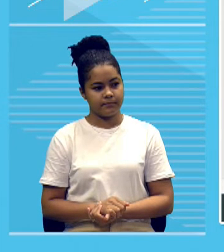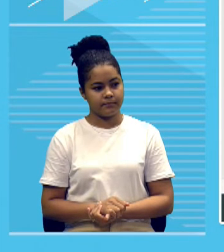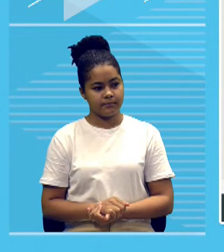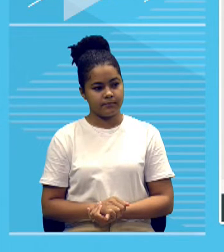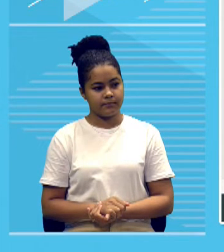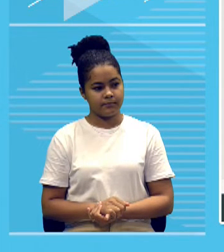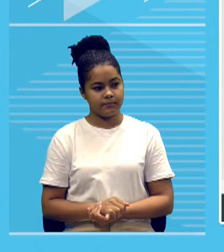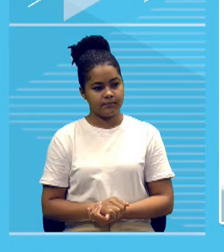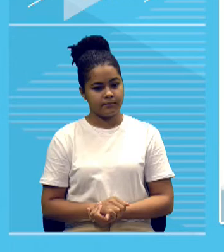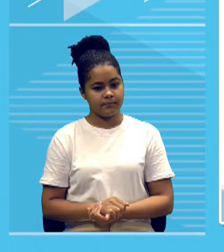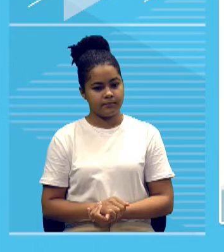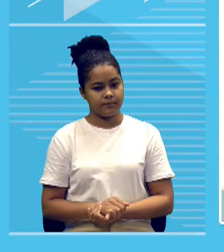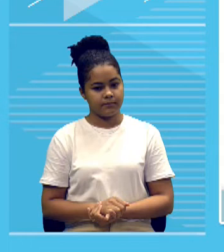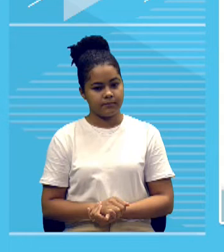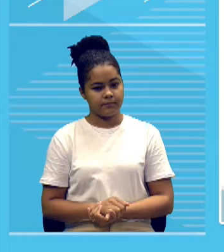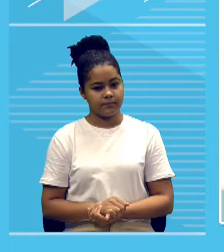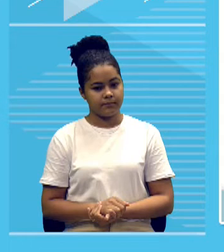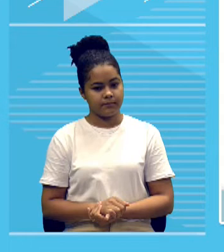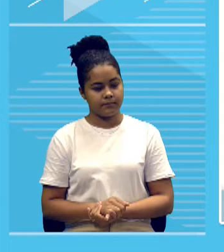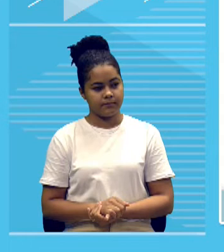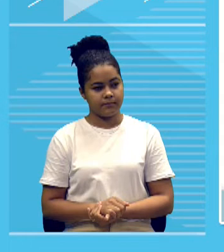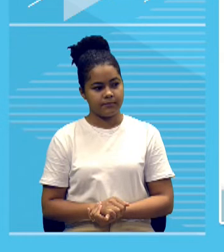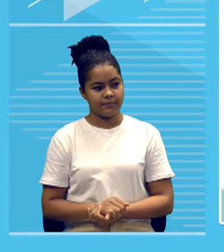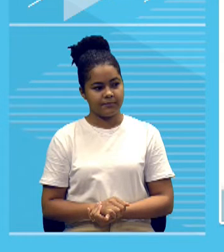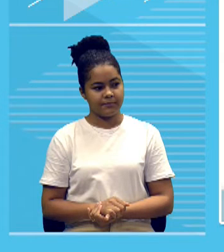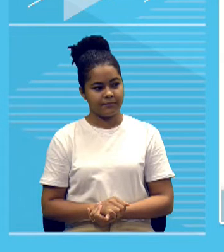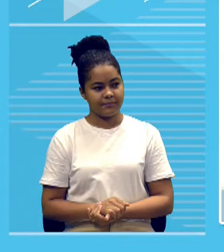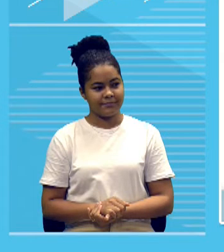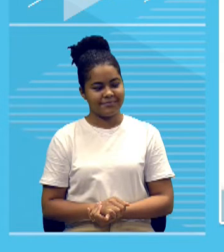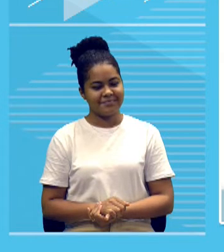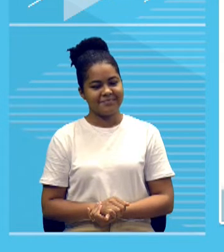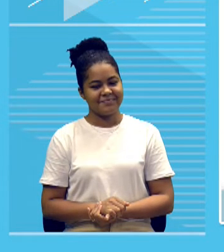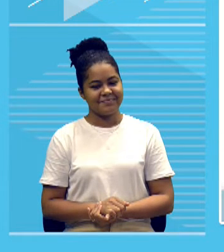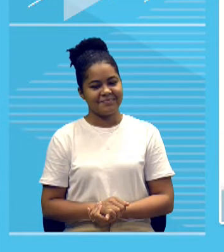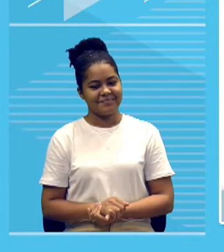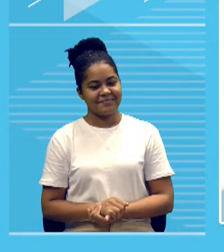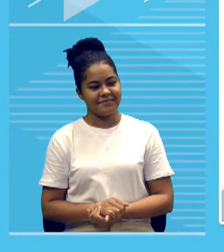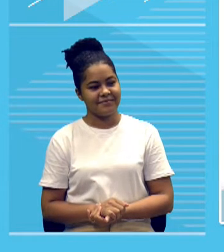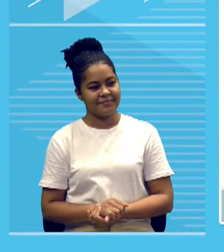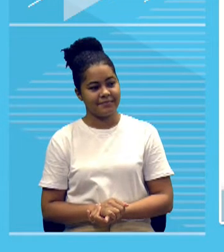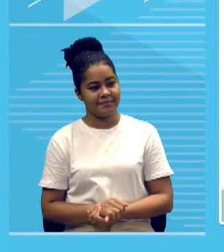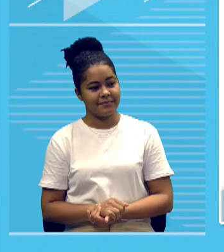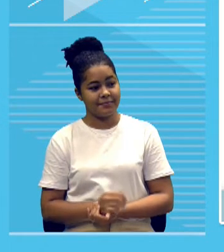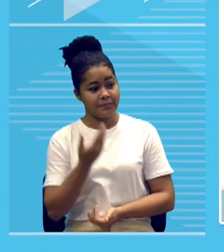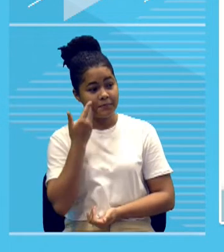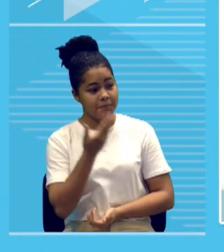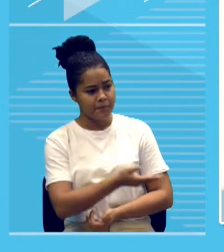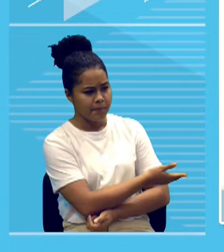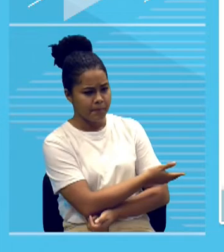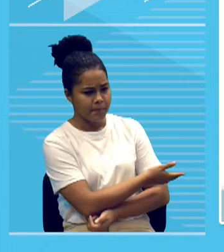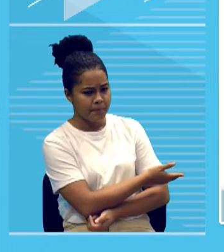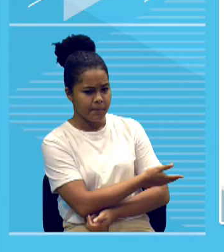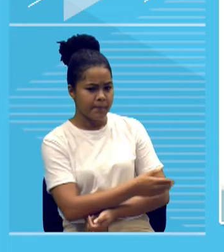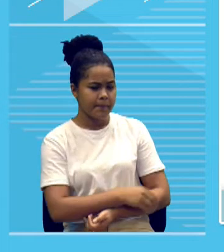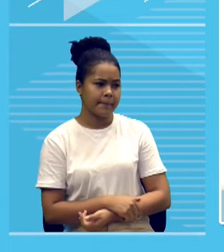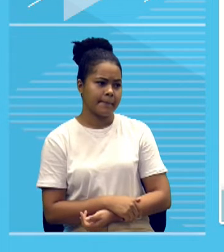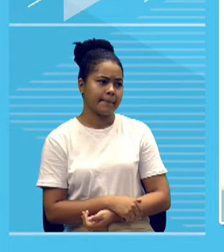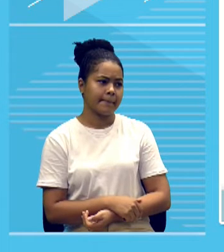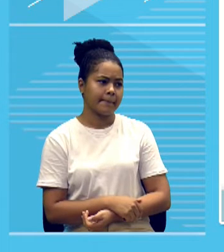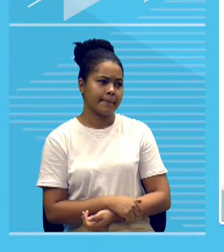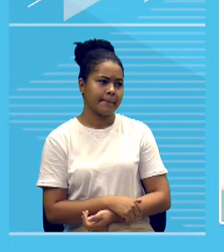um monte bem o show valeu e a última está apertadinho